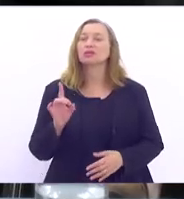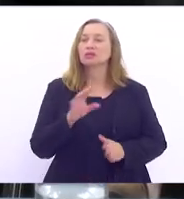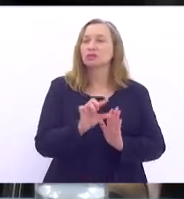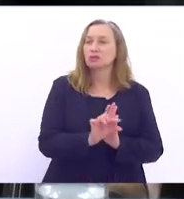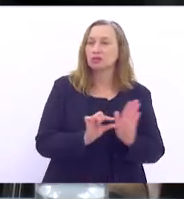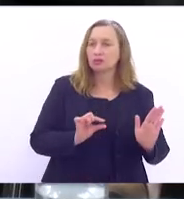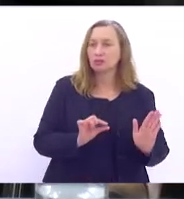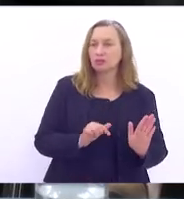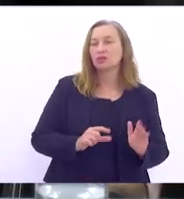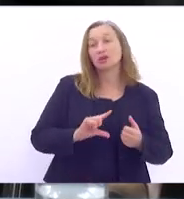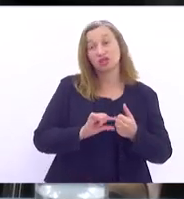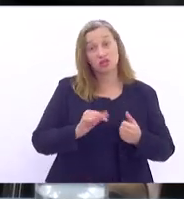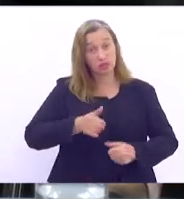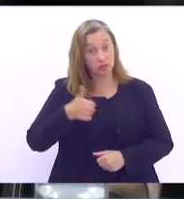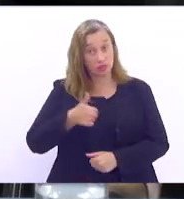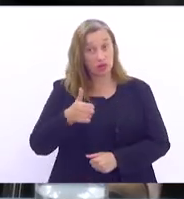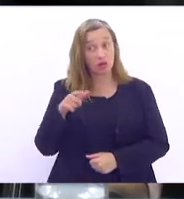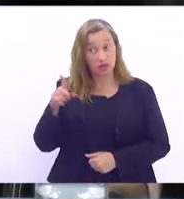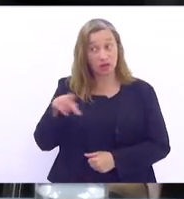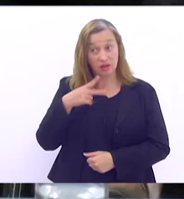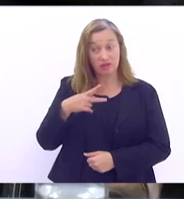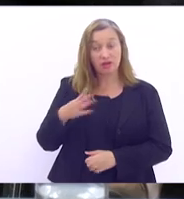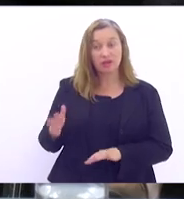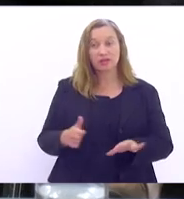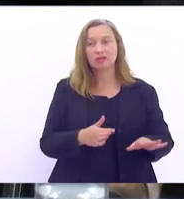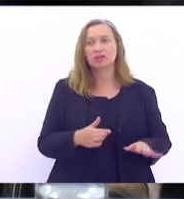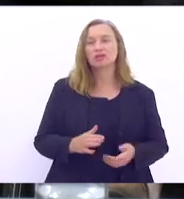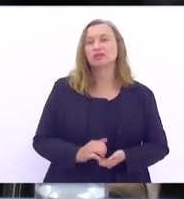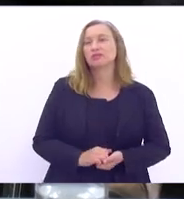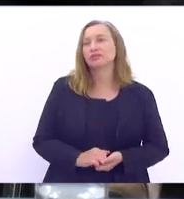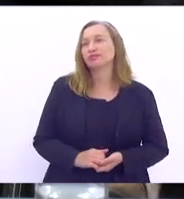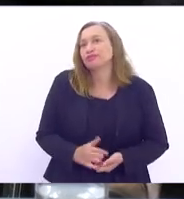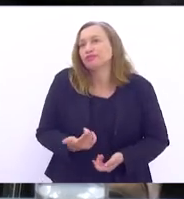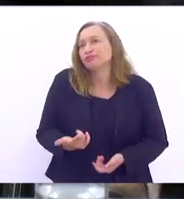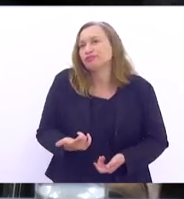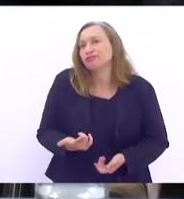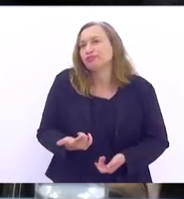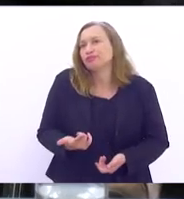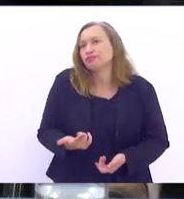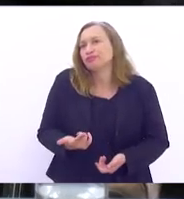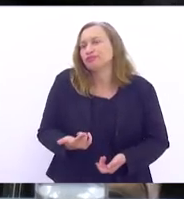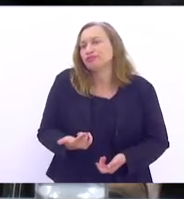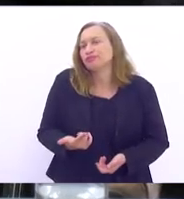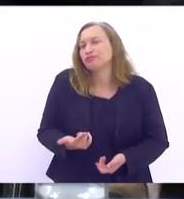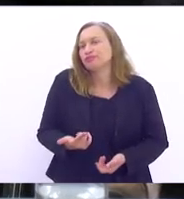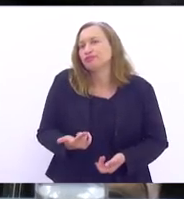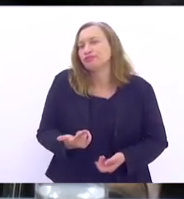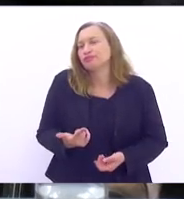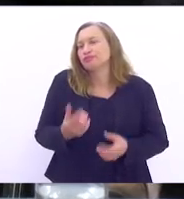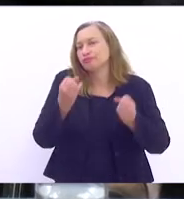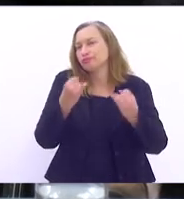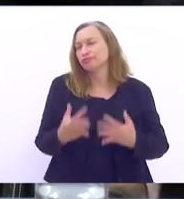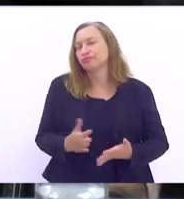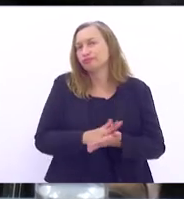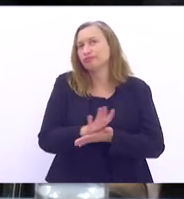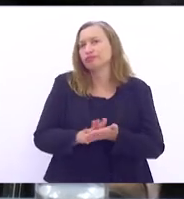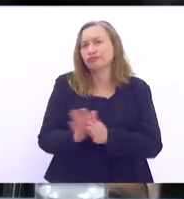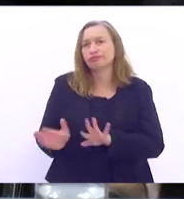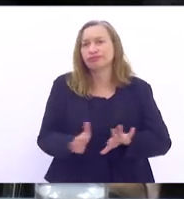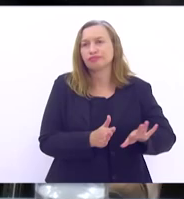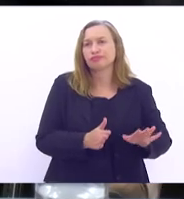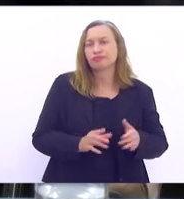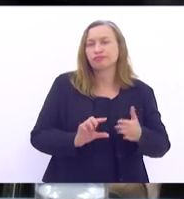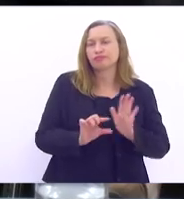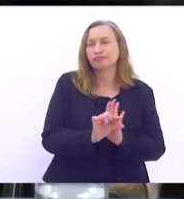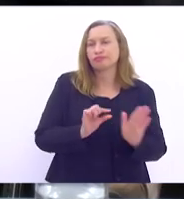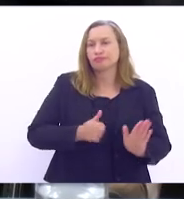artigo 1º, que é onde ela cita. Porque injustificativa não entra no projeto, entra no projeto que está escrito. Parágrafo